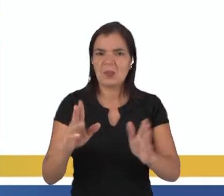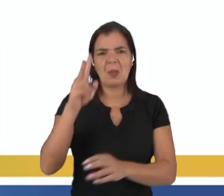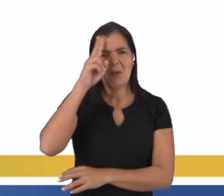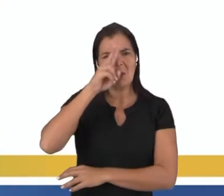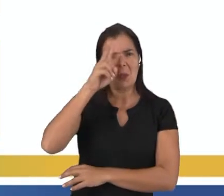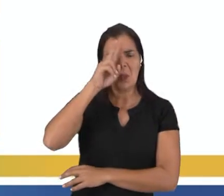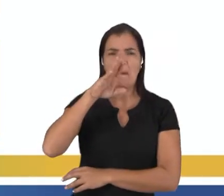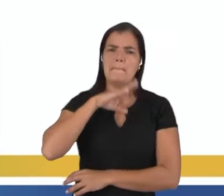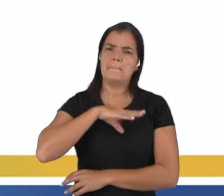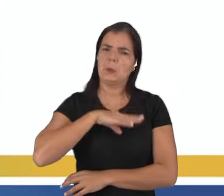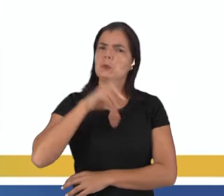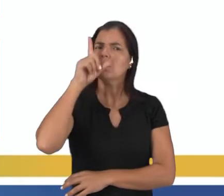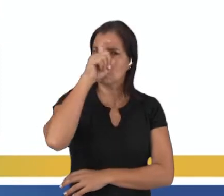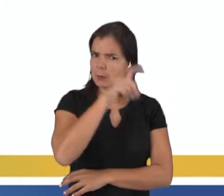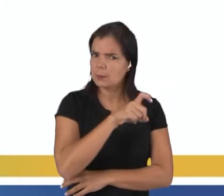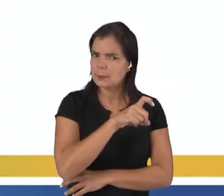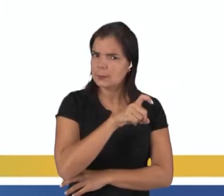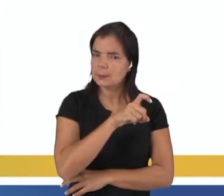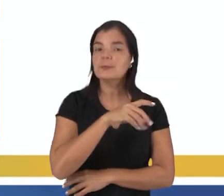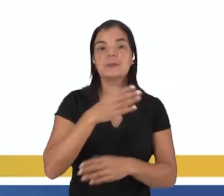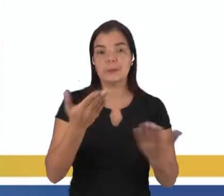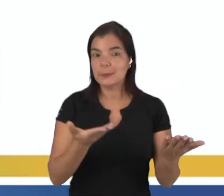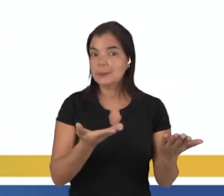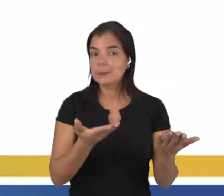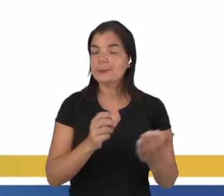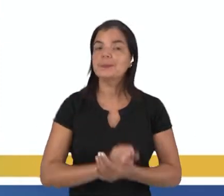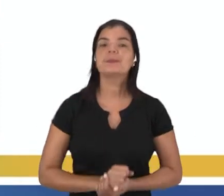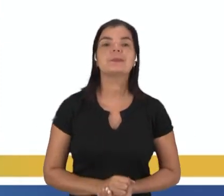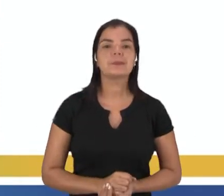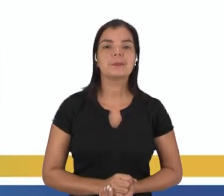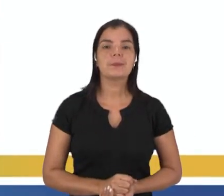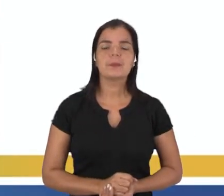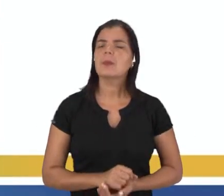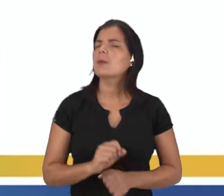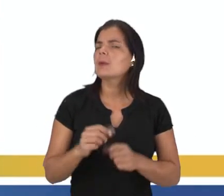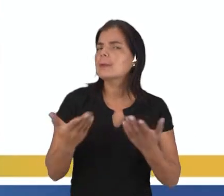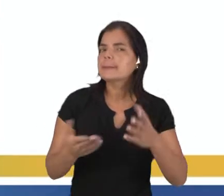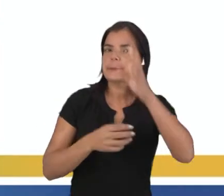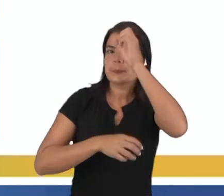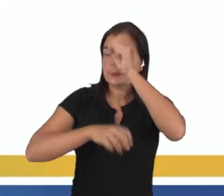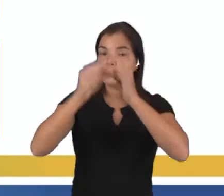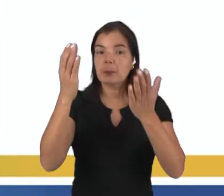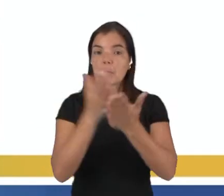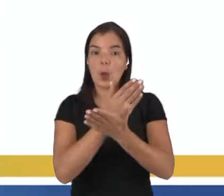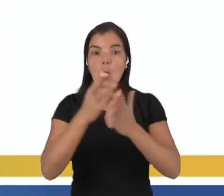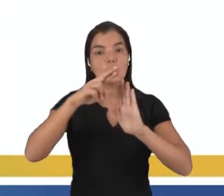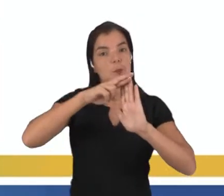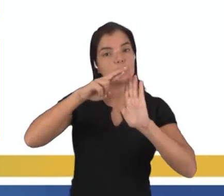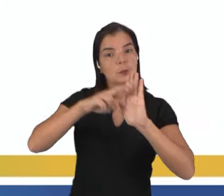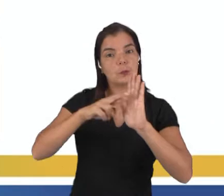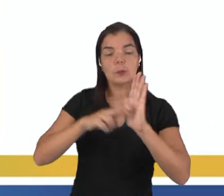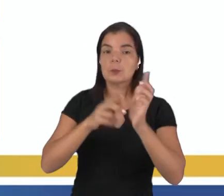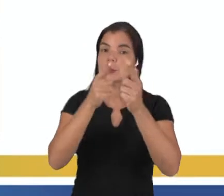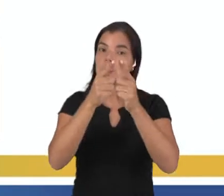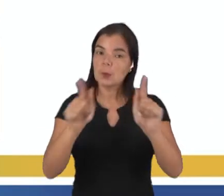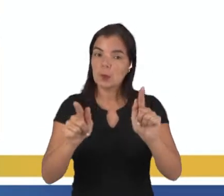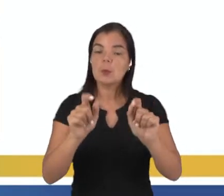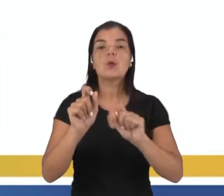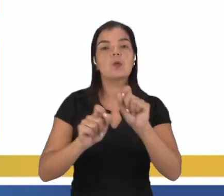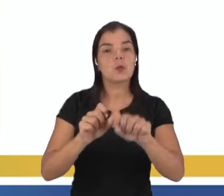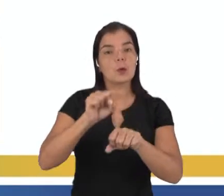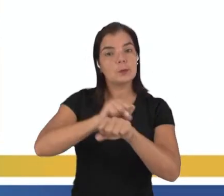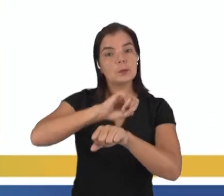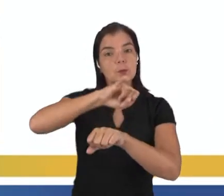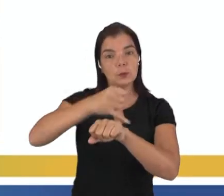história de que português é difícil? Vamos lá? Que tal aprender algumas regras gramaticais relacionadas a sujeito